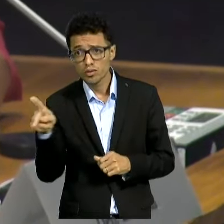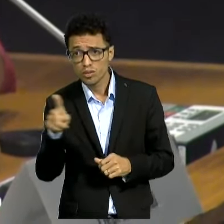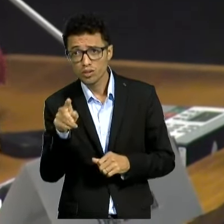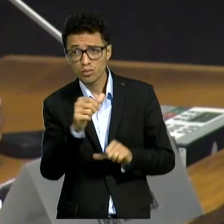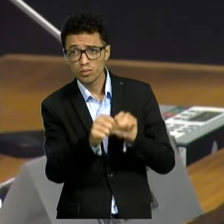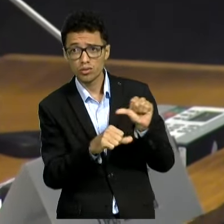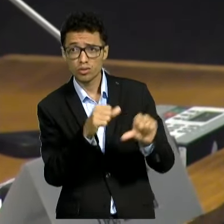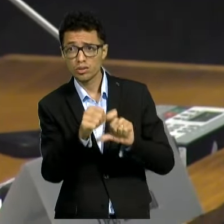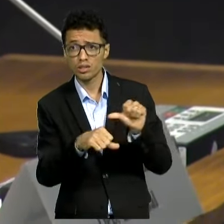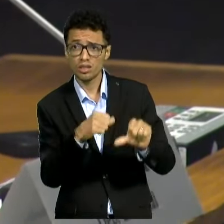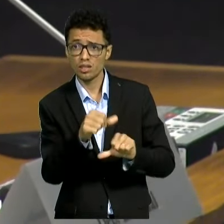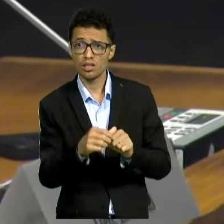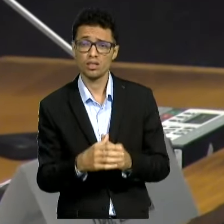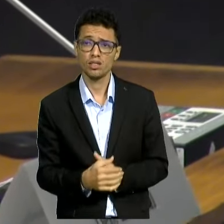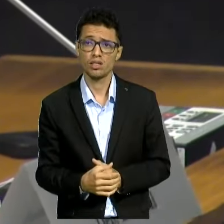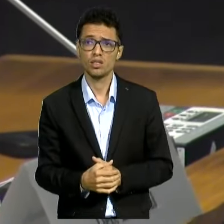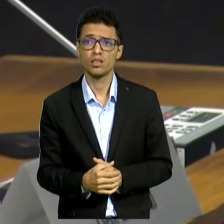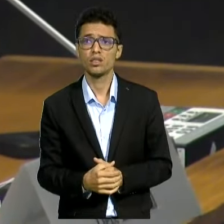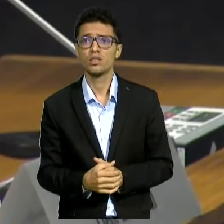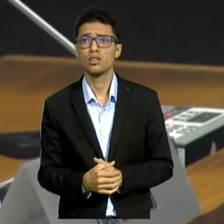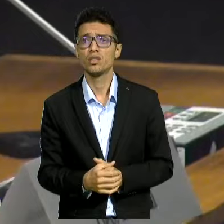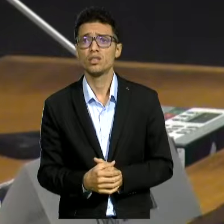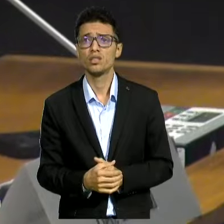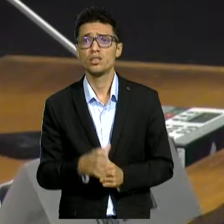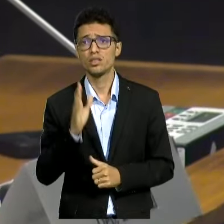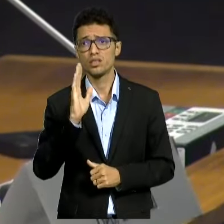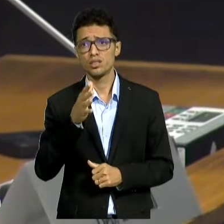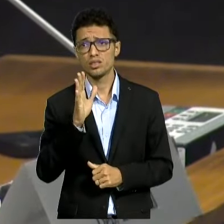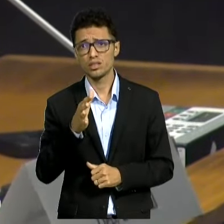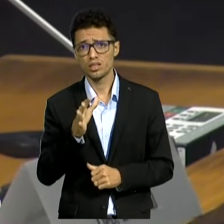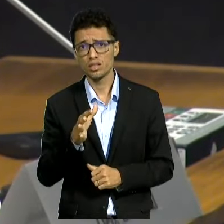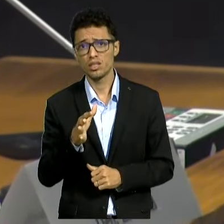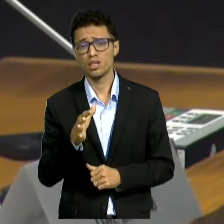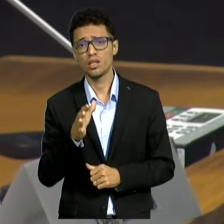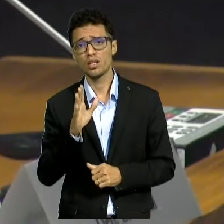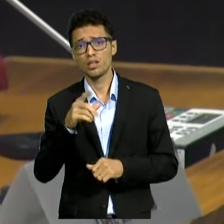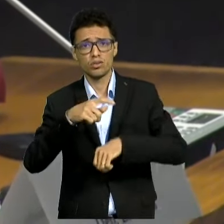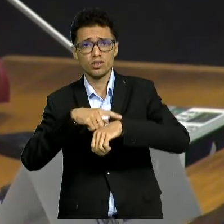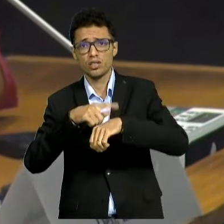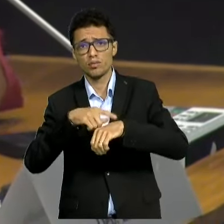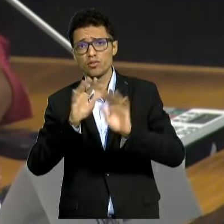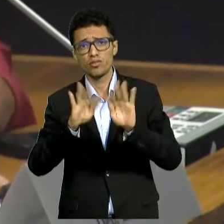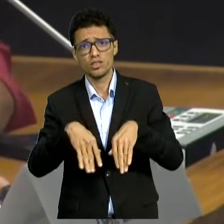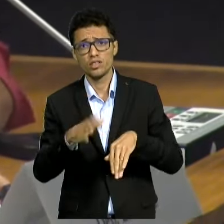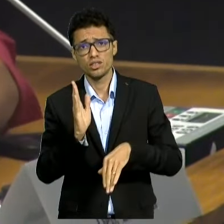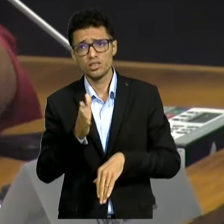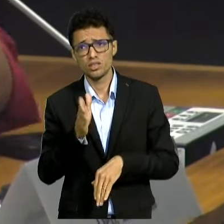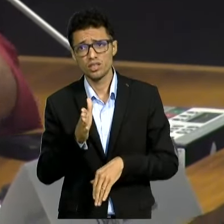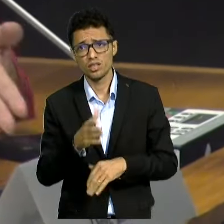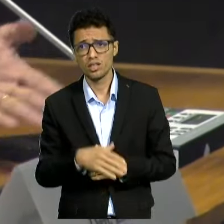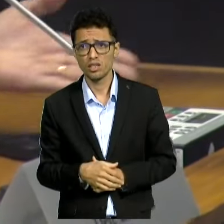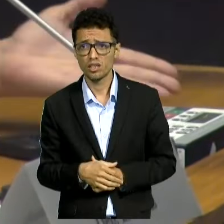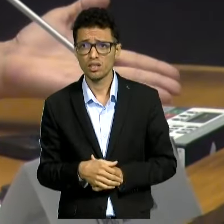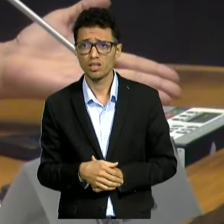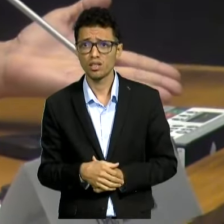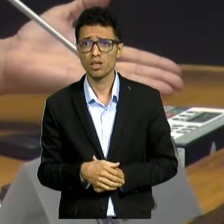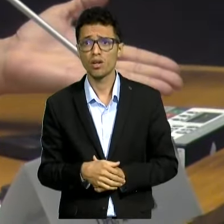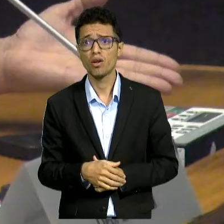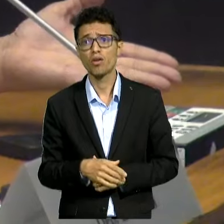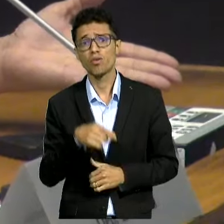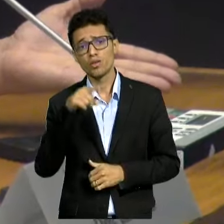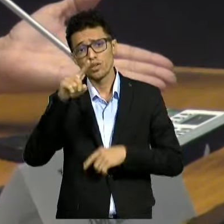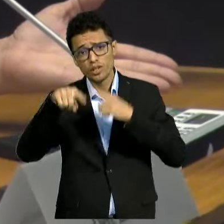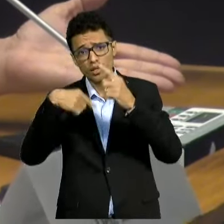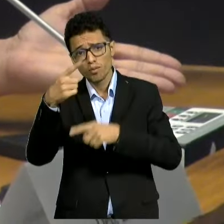deu. Já encerrou seu prazo do aparte. O senhor não me deu a fala? Eu dei, mas já encerrou o prazo. Deputado, então vamos continuar com a fala, que o senhor me